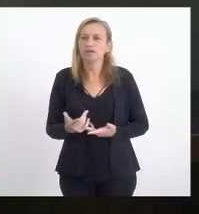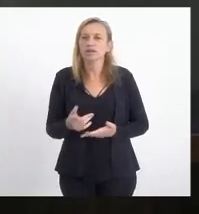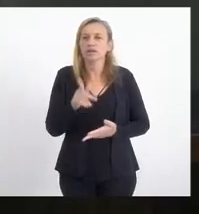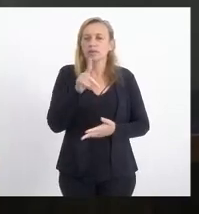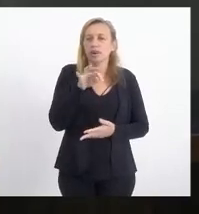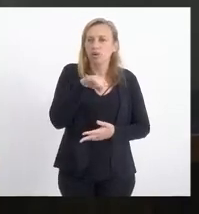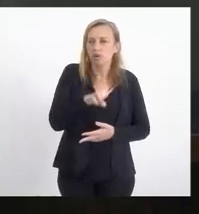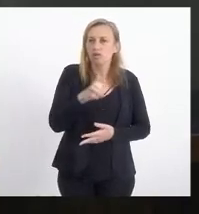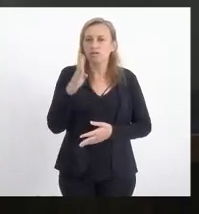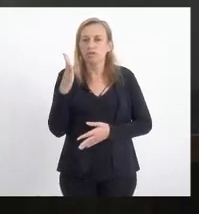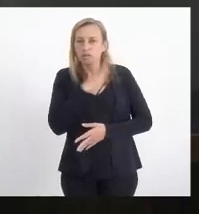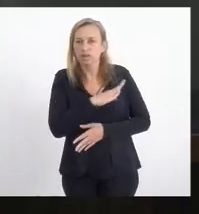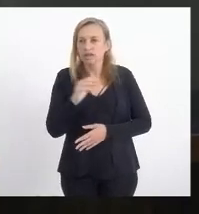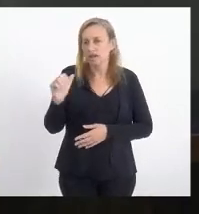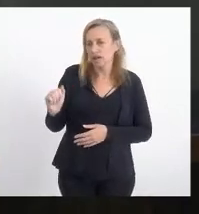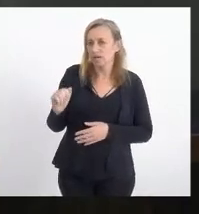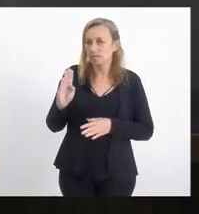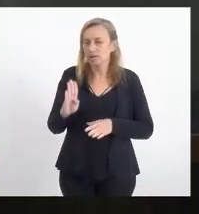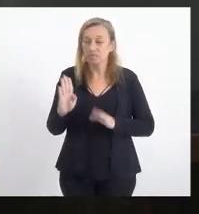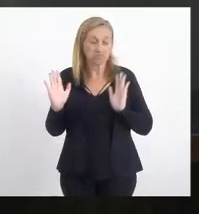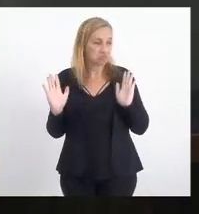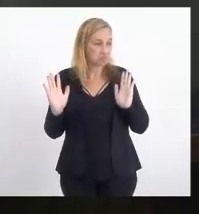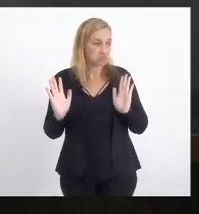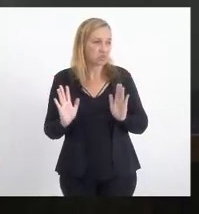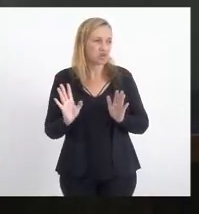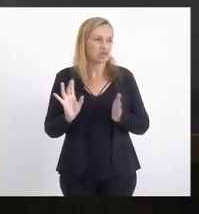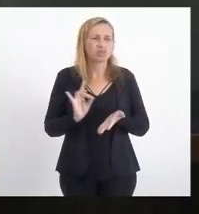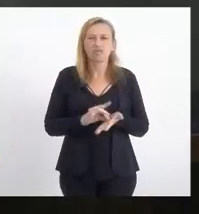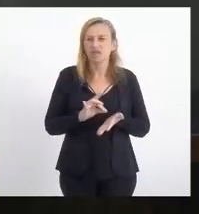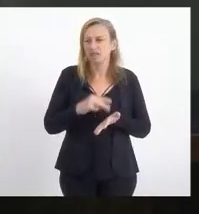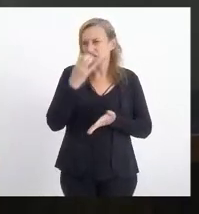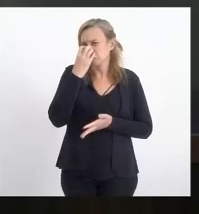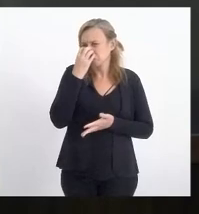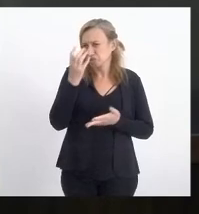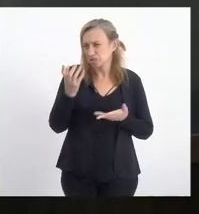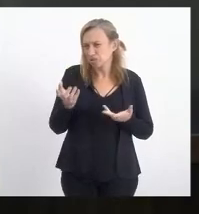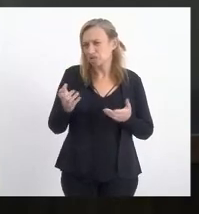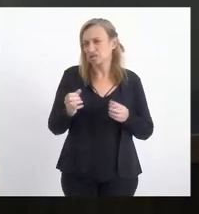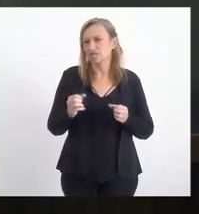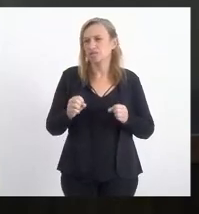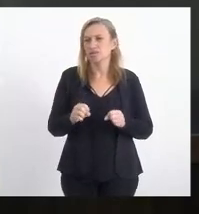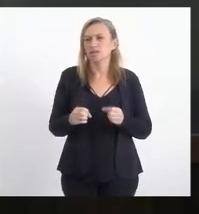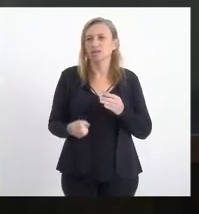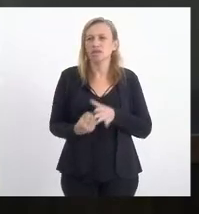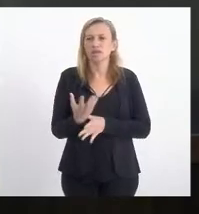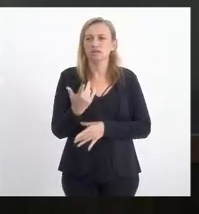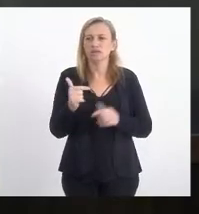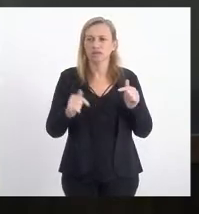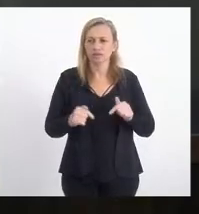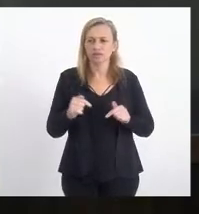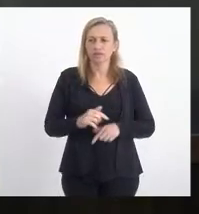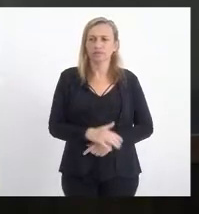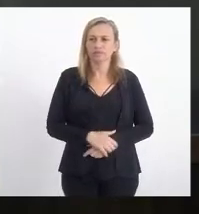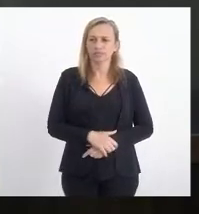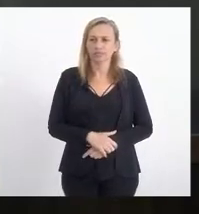pacote de maldade disso daquilo um verdadeiro circo que foi montado na Assembleia Legislativa